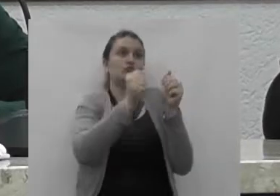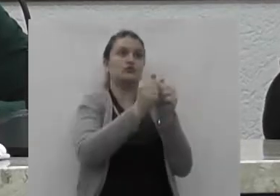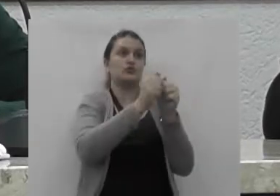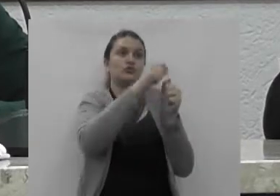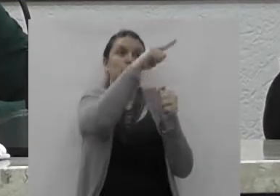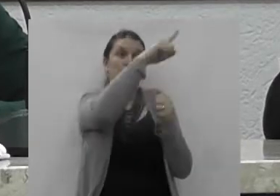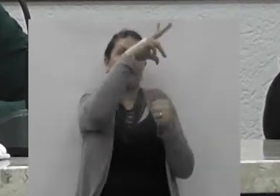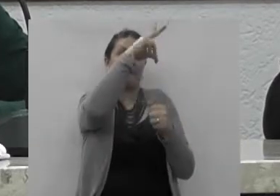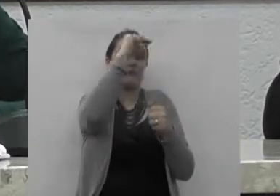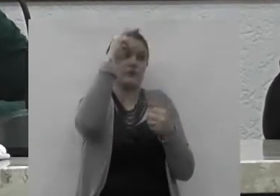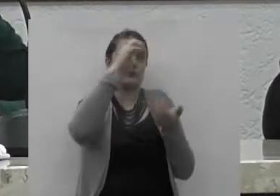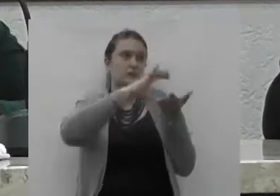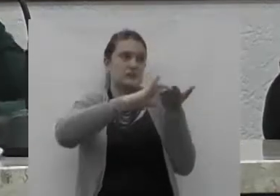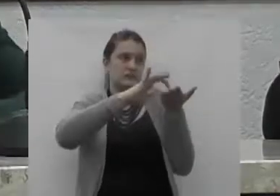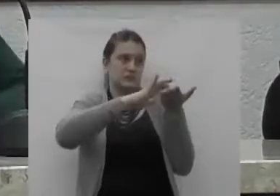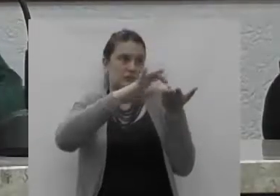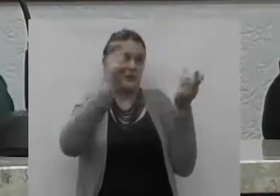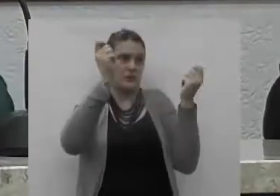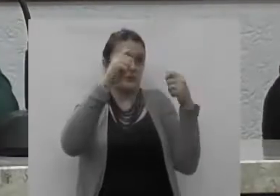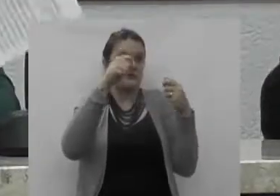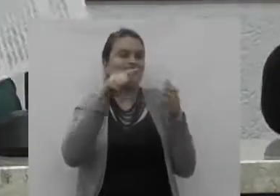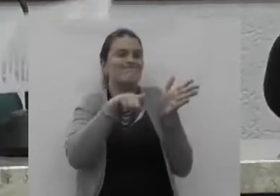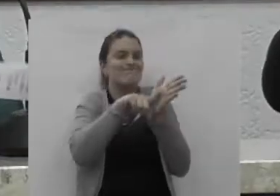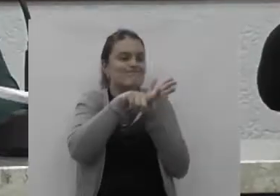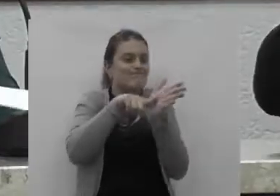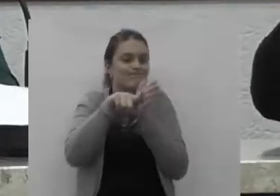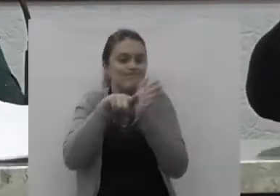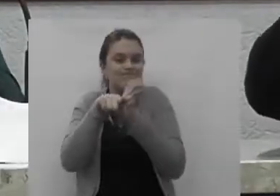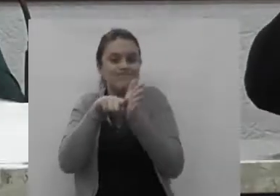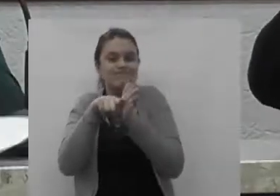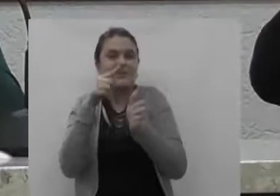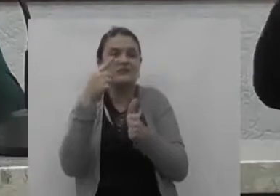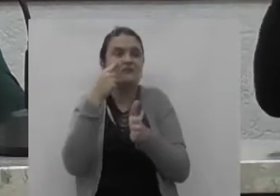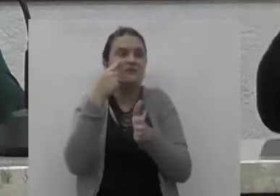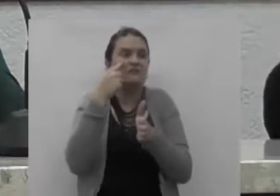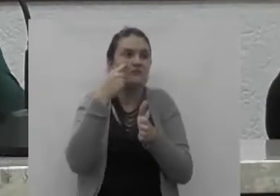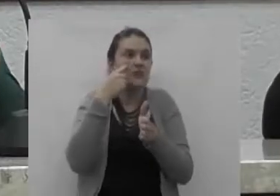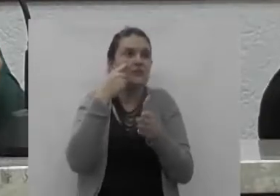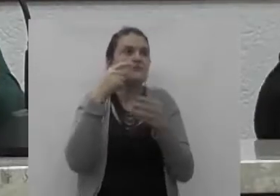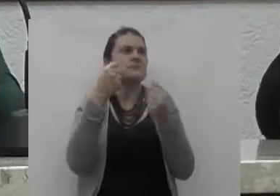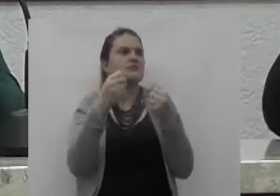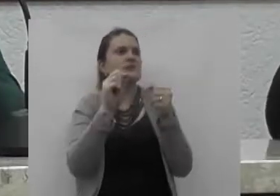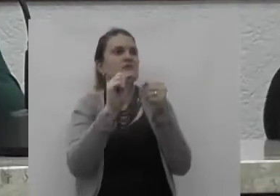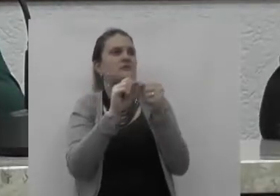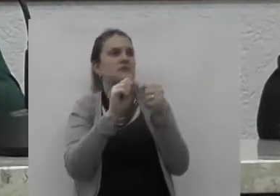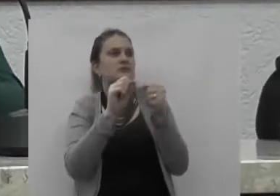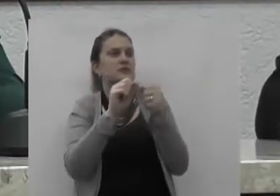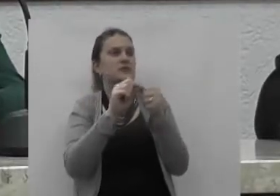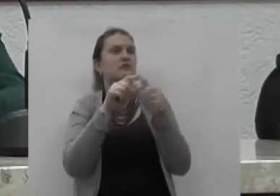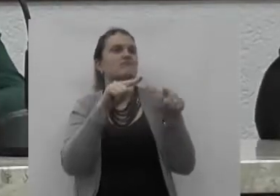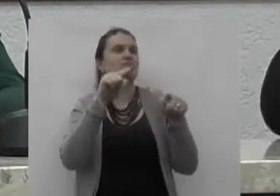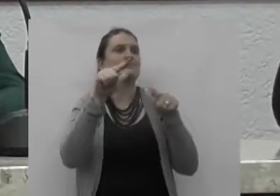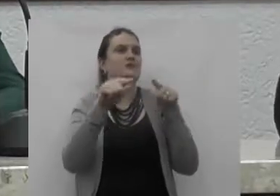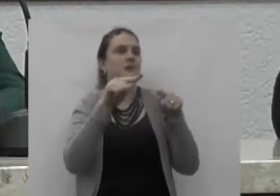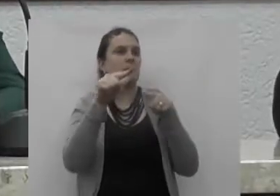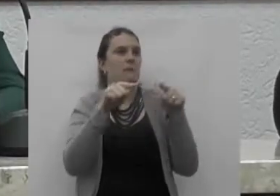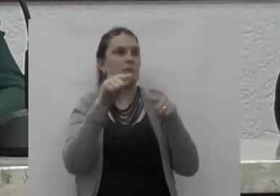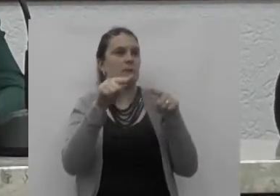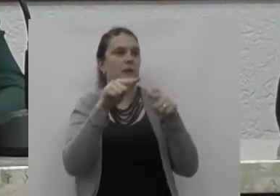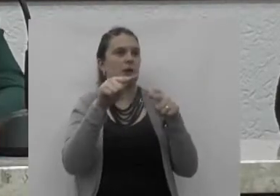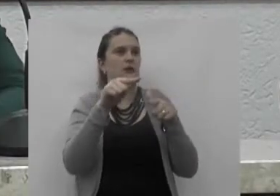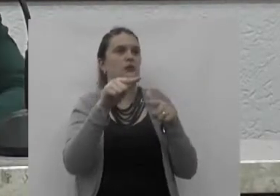competente, possa fazer um levantamento e, através dele, providenciar o serviço